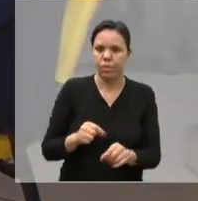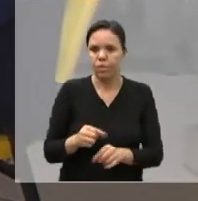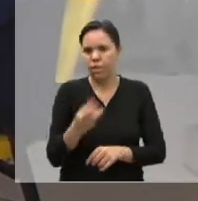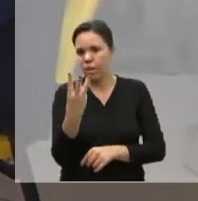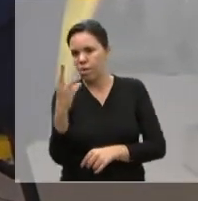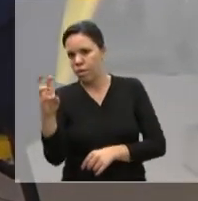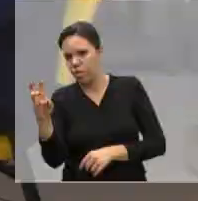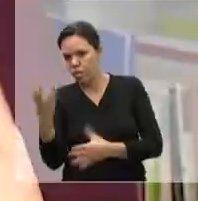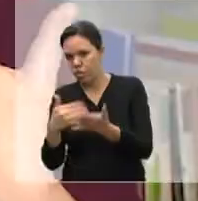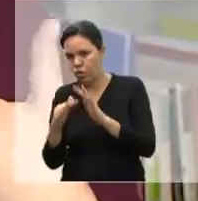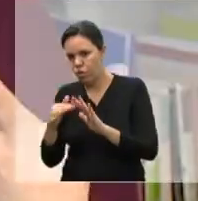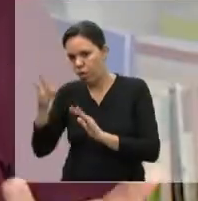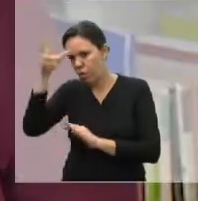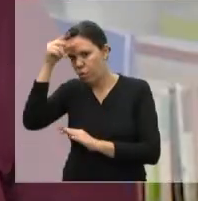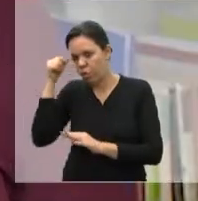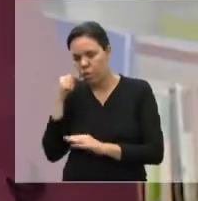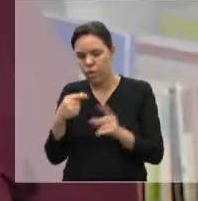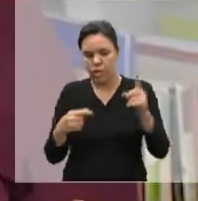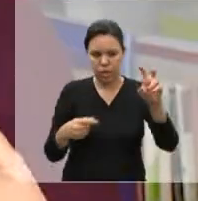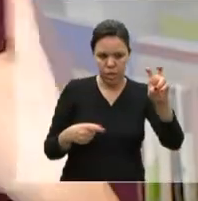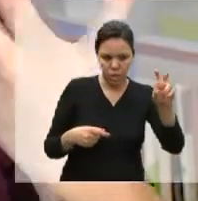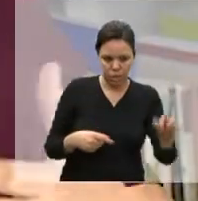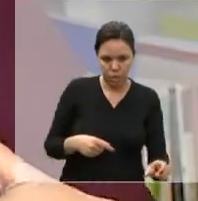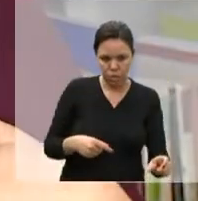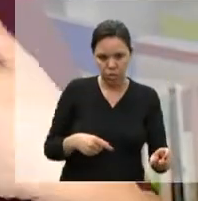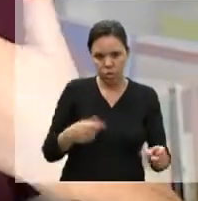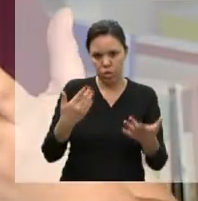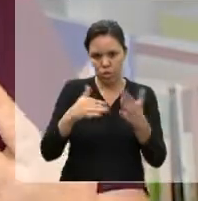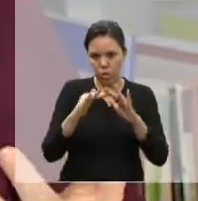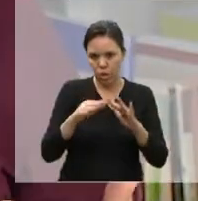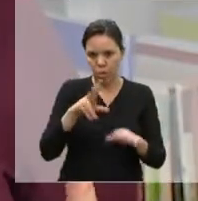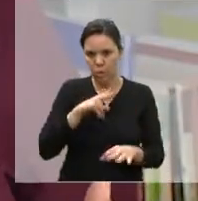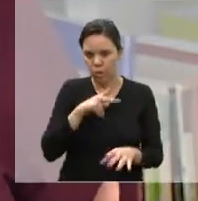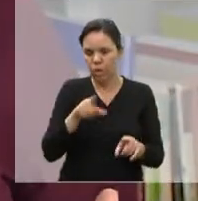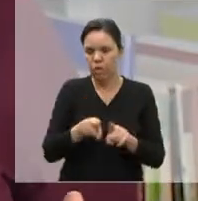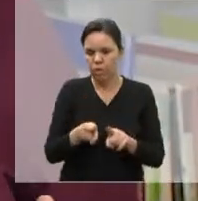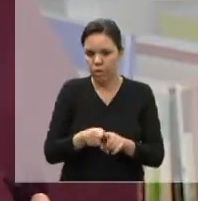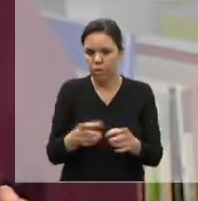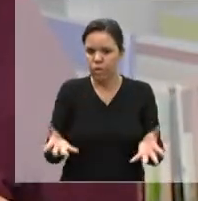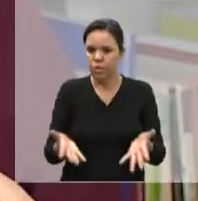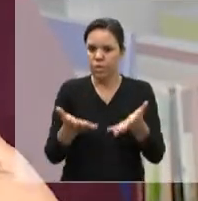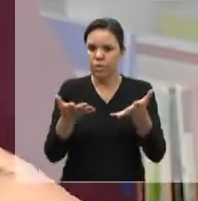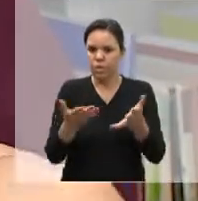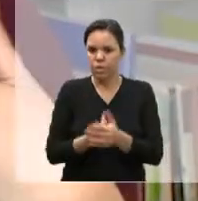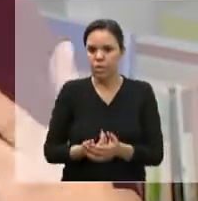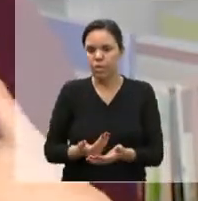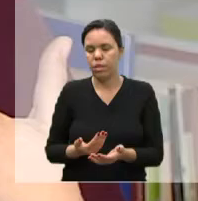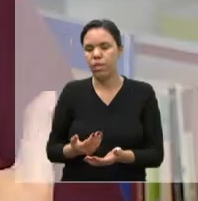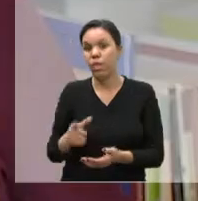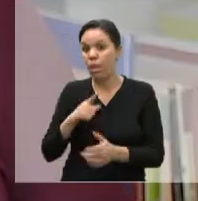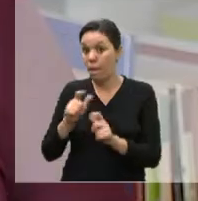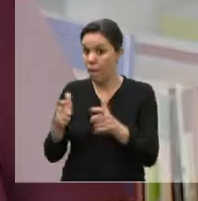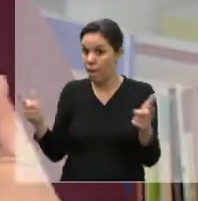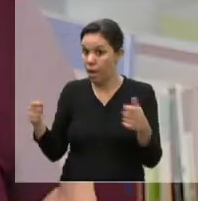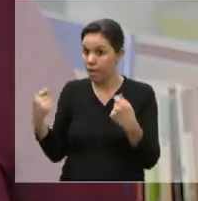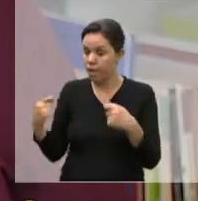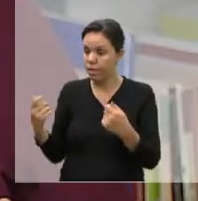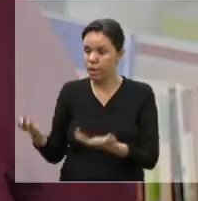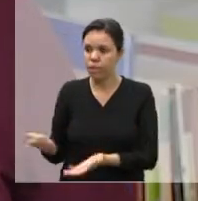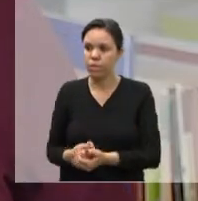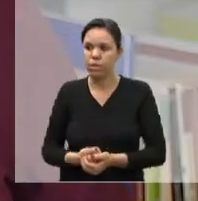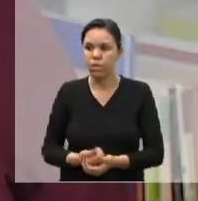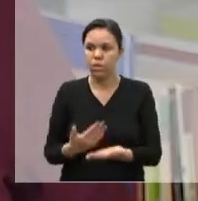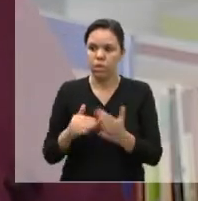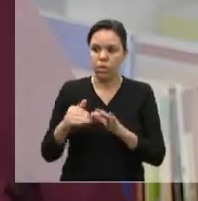incentivar os alunos de escola pública, que é onde há mais necessidade. Ou seja, às vezes há menos infraestrutura, você não tem tantas